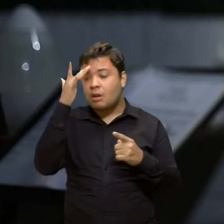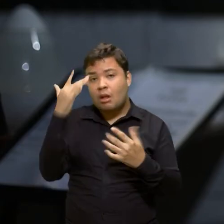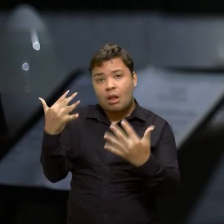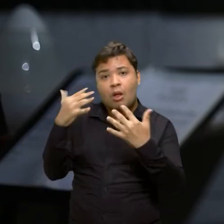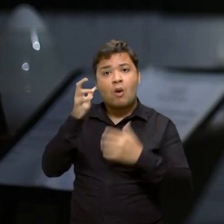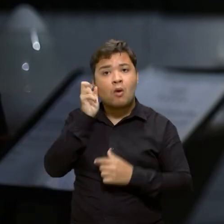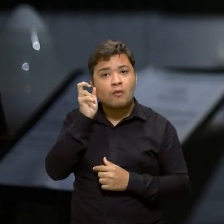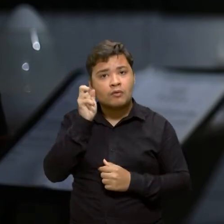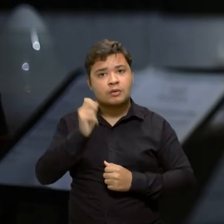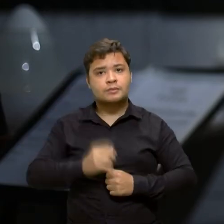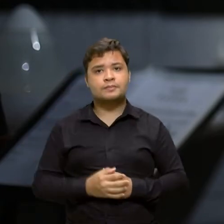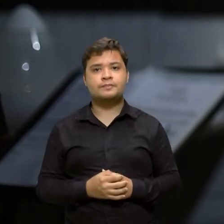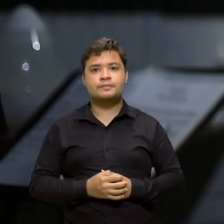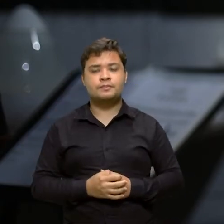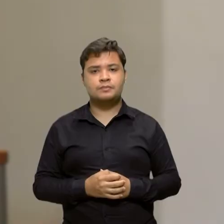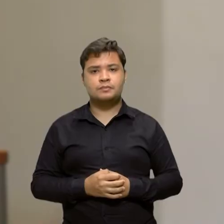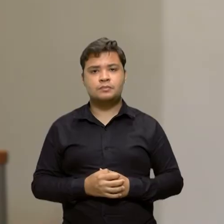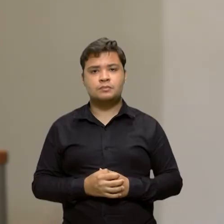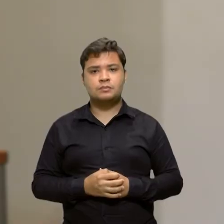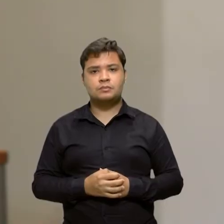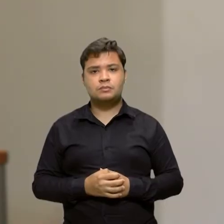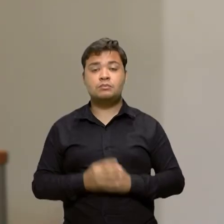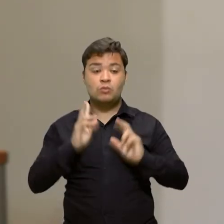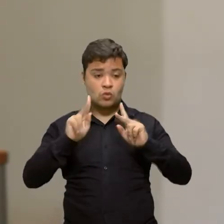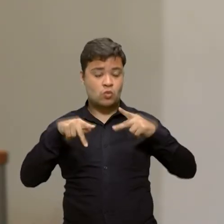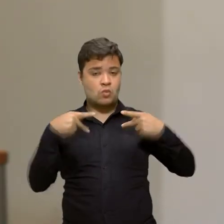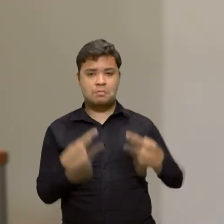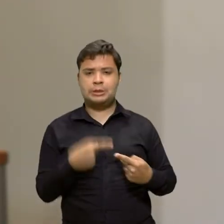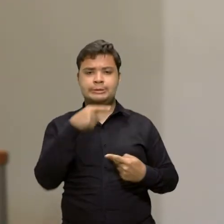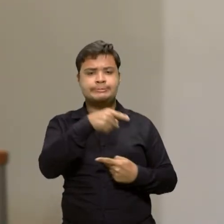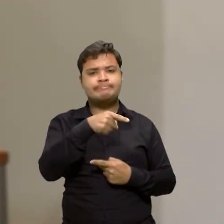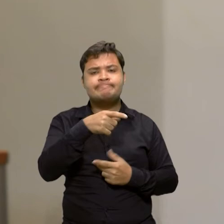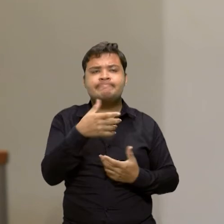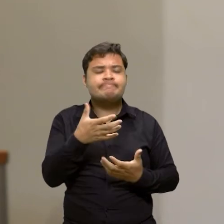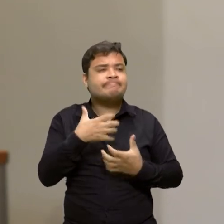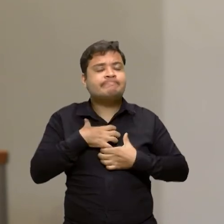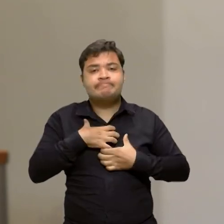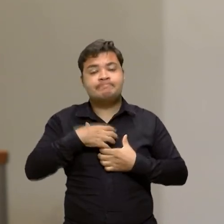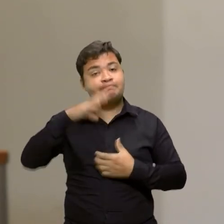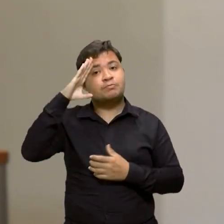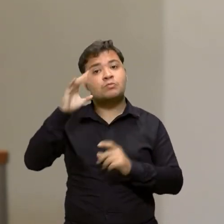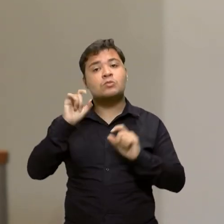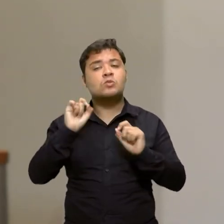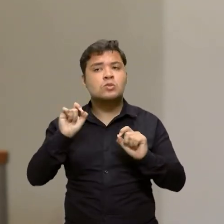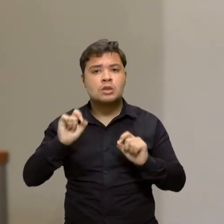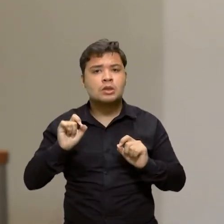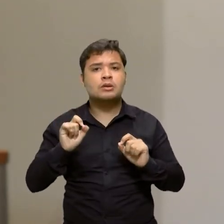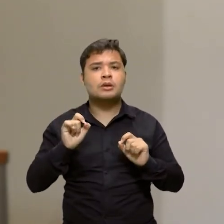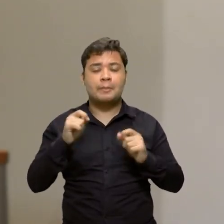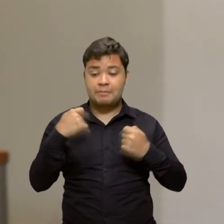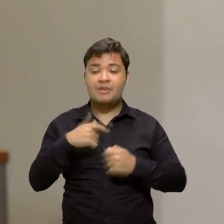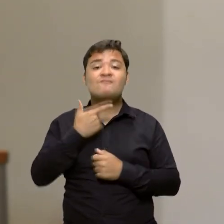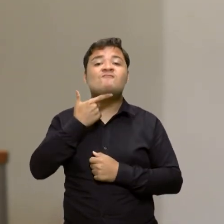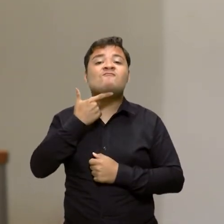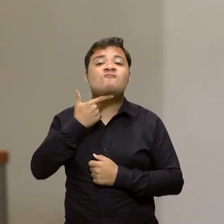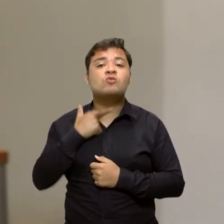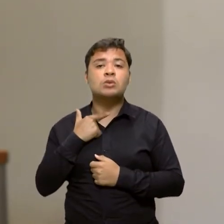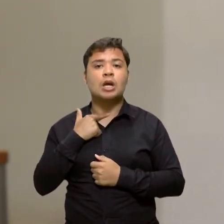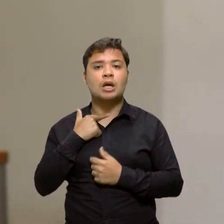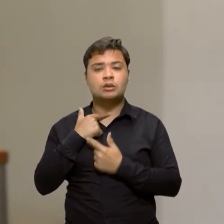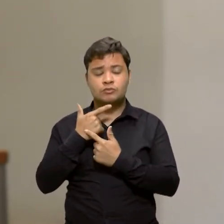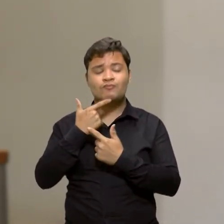tá fazendo o que você ama, vai ter gente pra ouvir. O que move o ser humano em qualquer situação, em qualquer